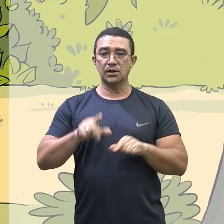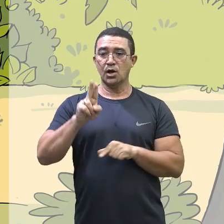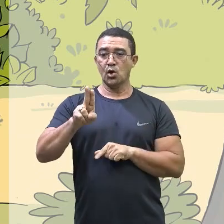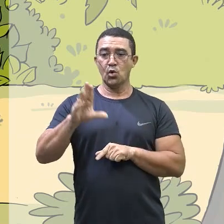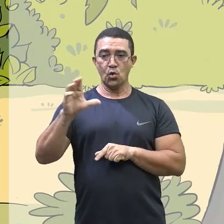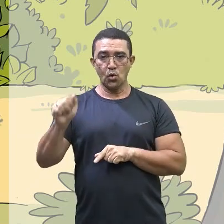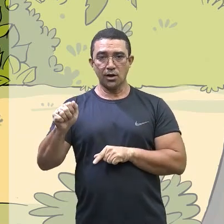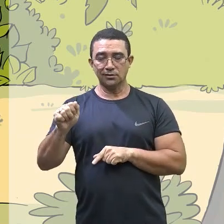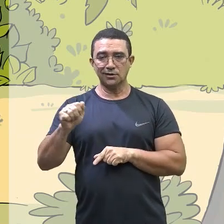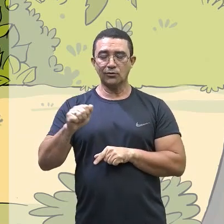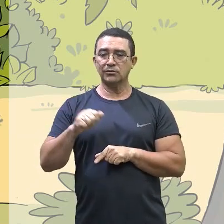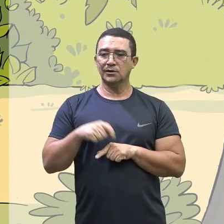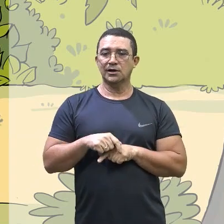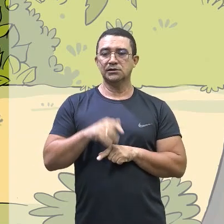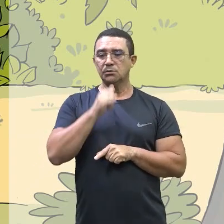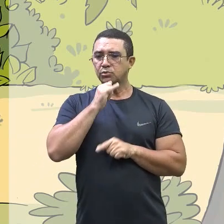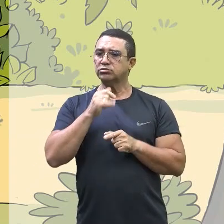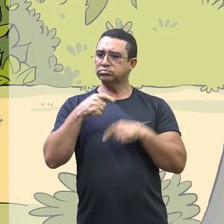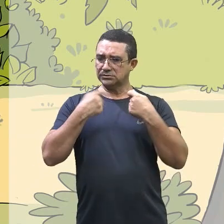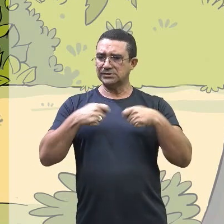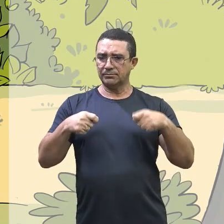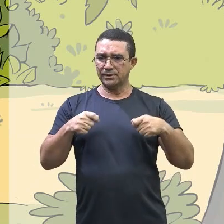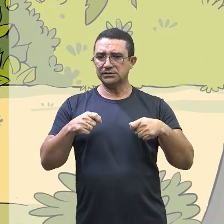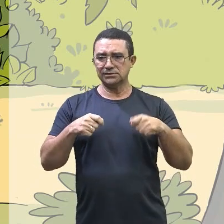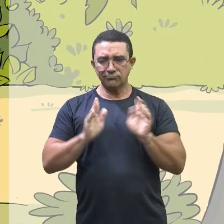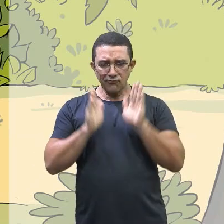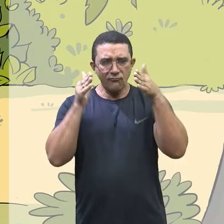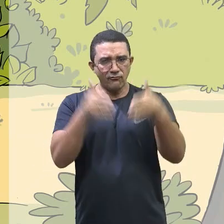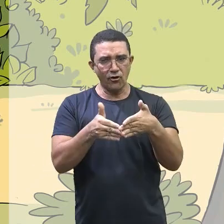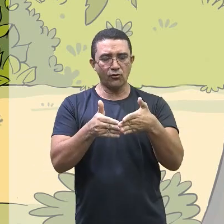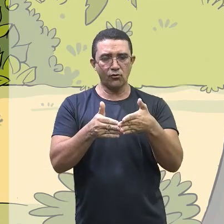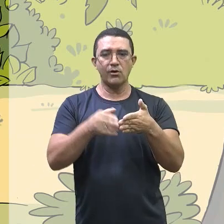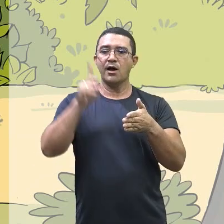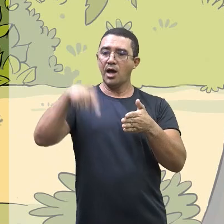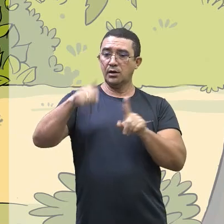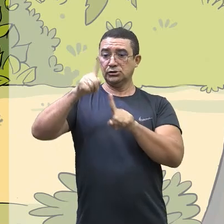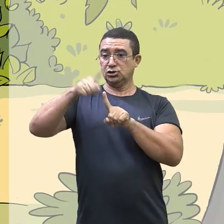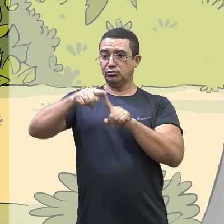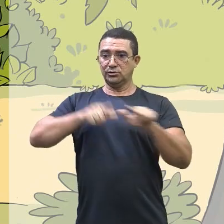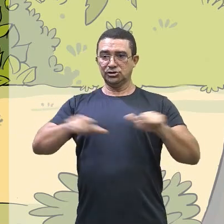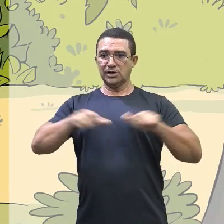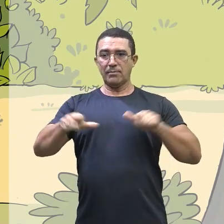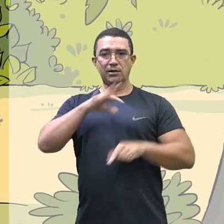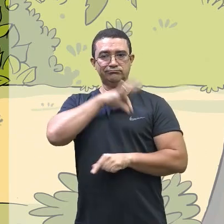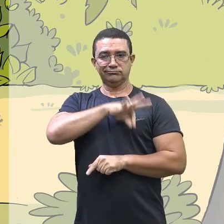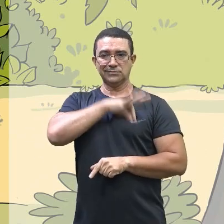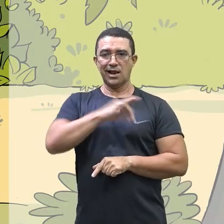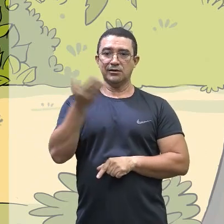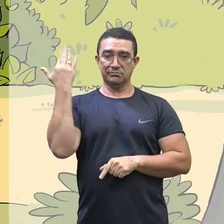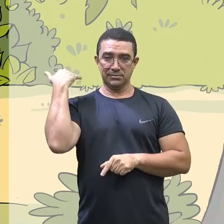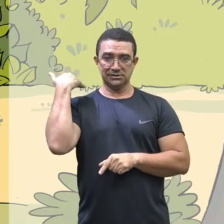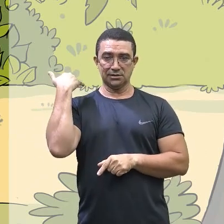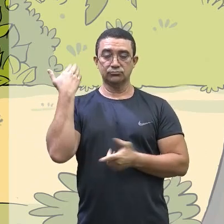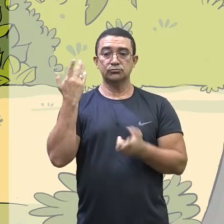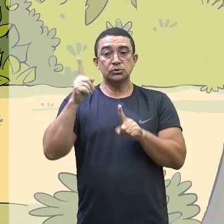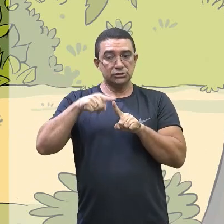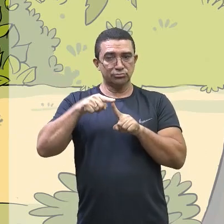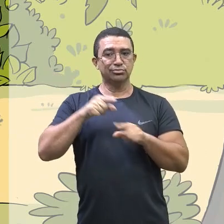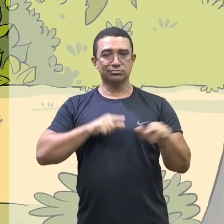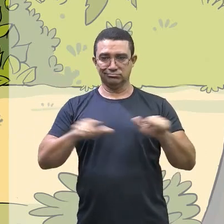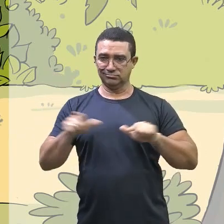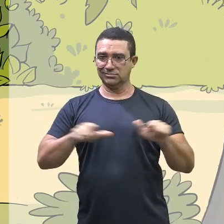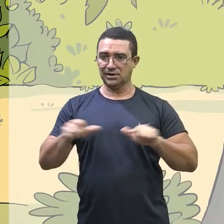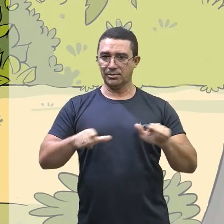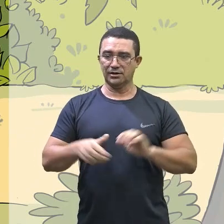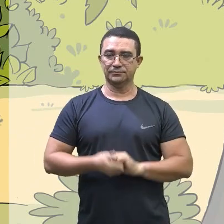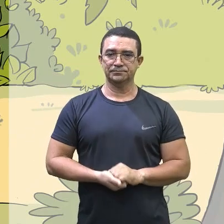não perca o foco, se refere aí à atividade remunerada. Isso, atividade remunerada, é um tipo de trabalho, tá bom?